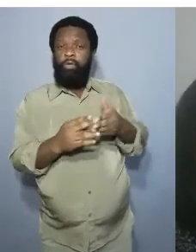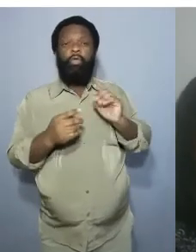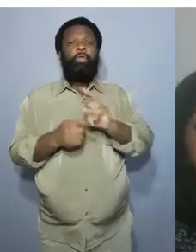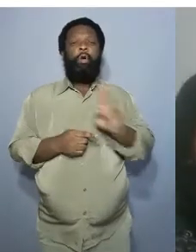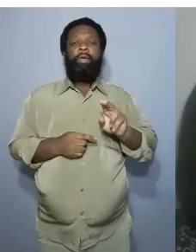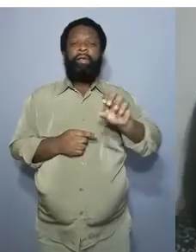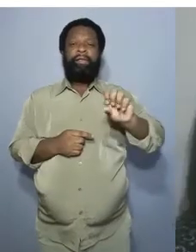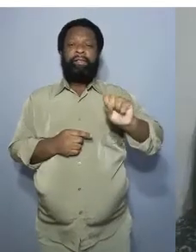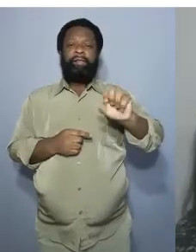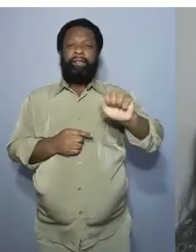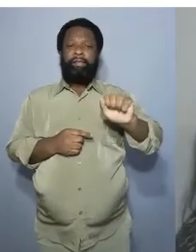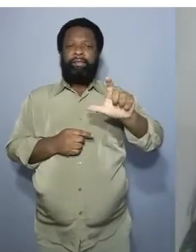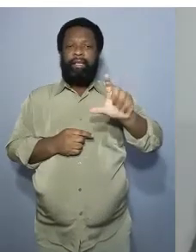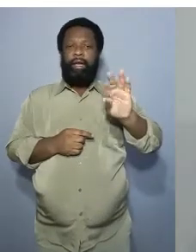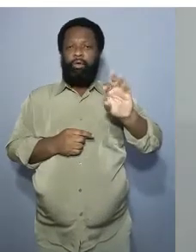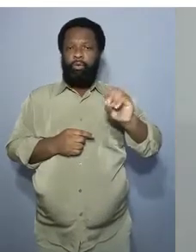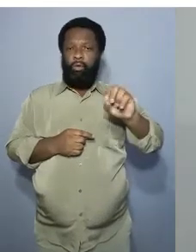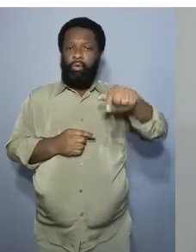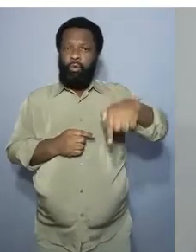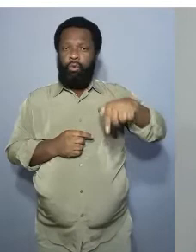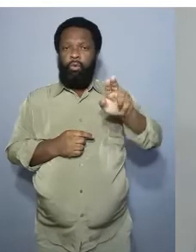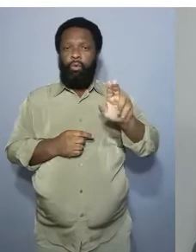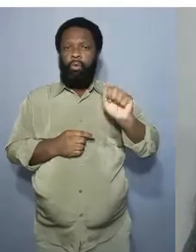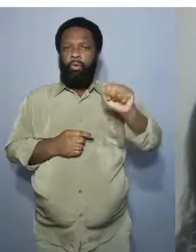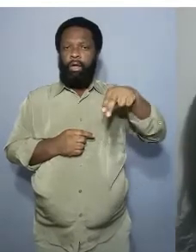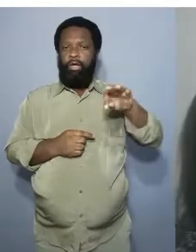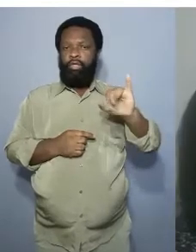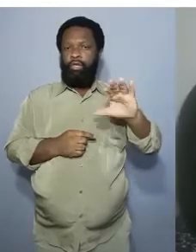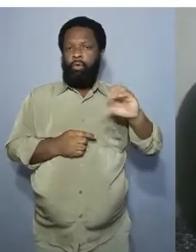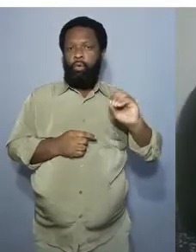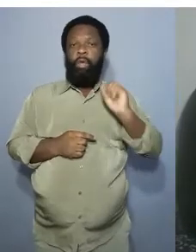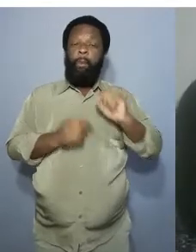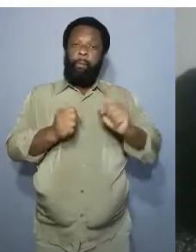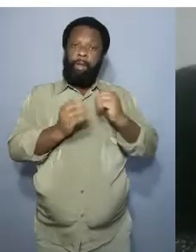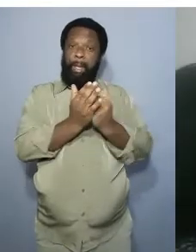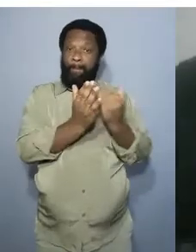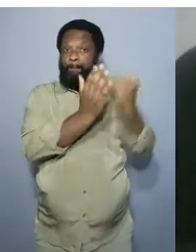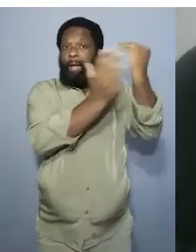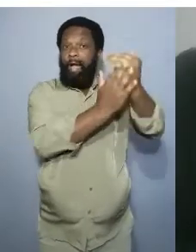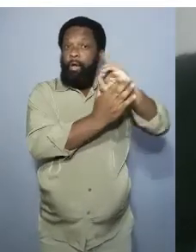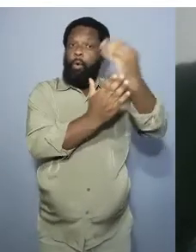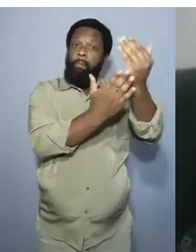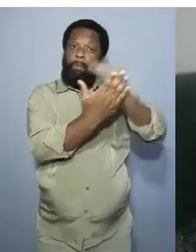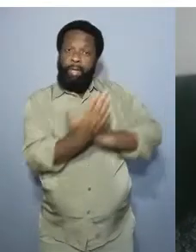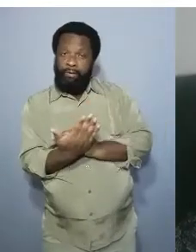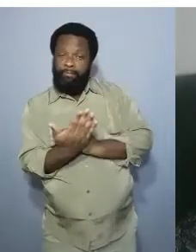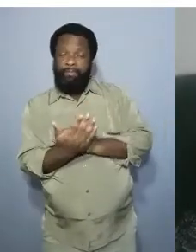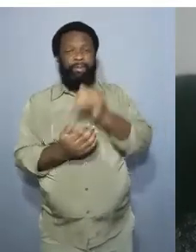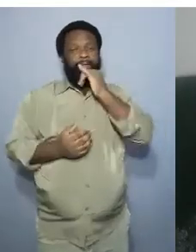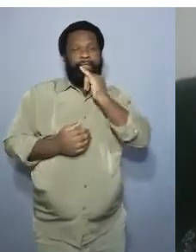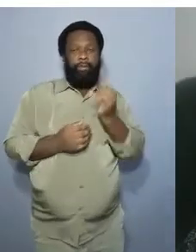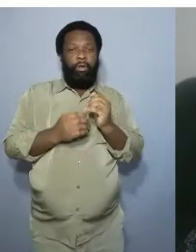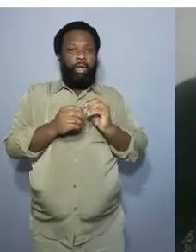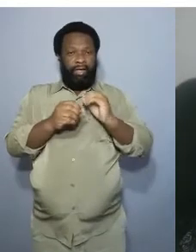chamamos de salto quântico progressivo e salto quântico regressivo. Ou seja, vamos lá. Se eu tenho um elétron aqui